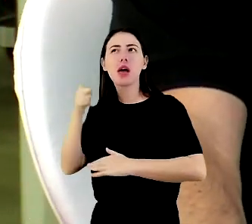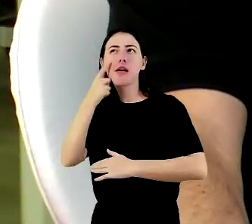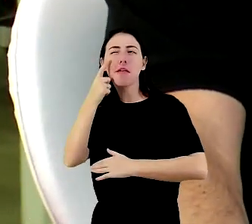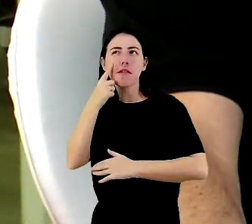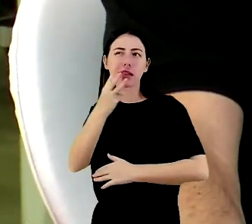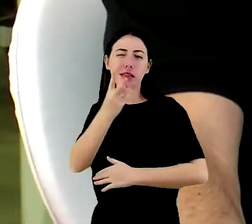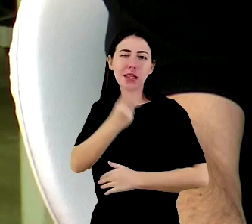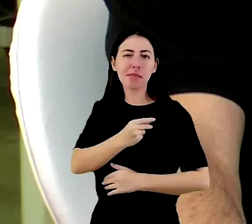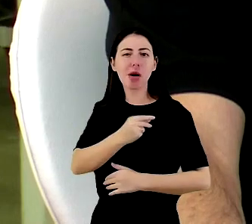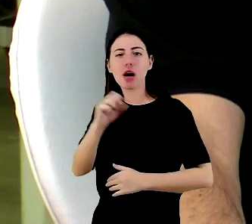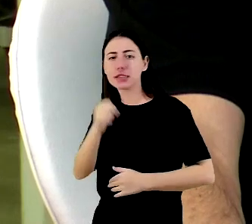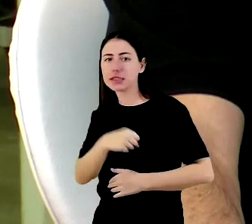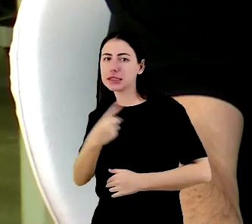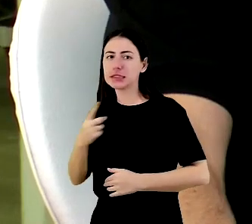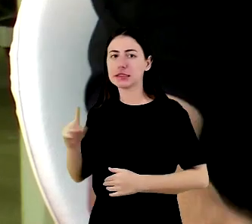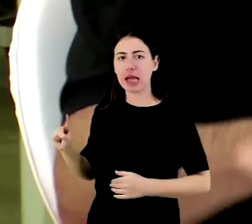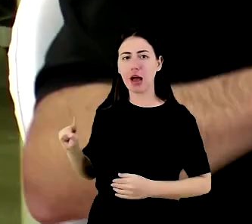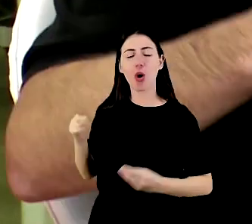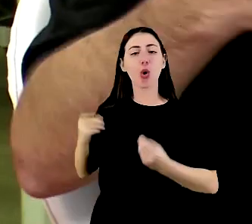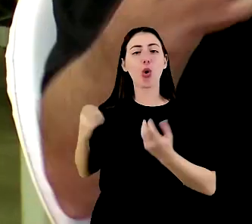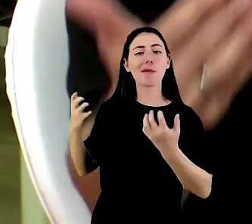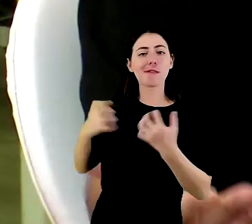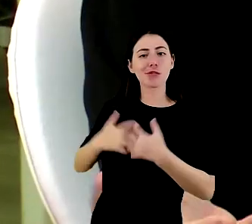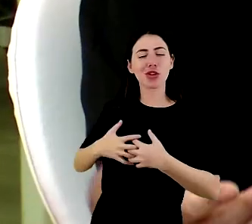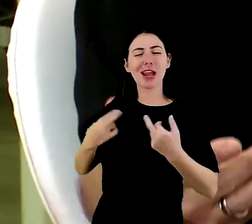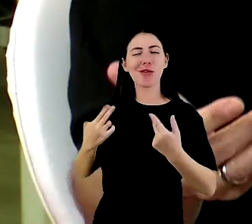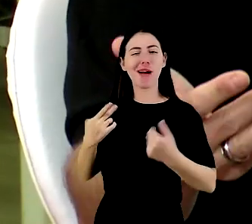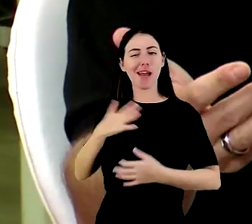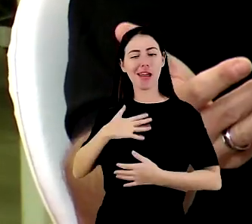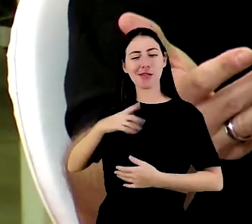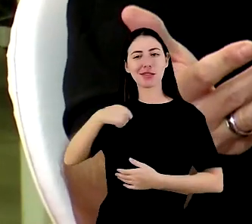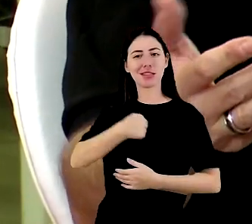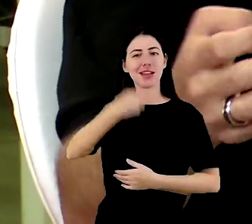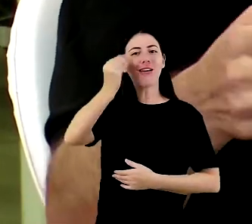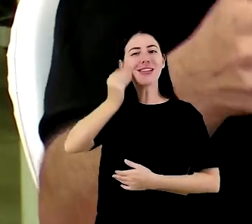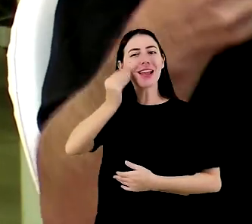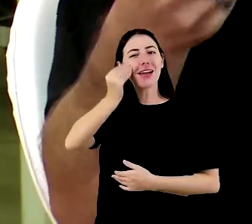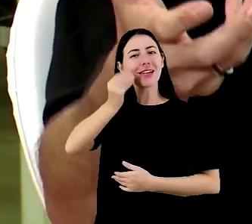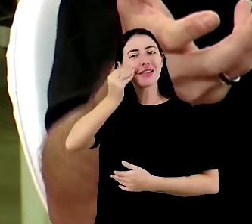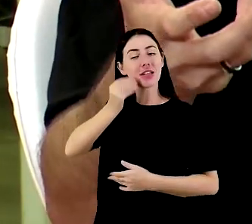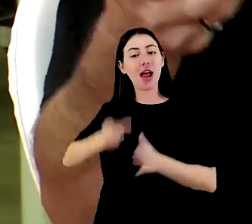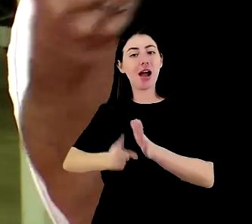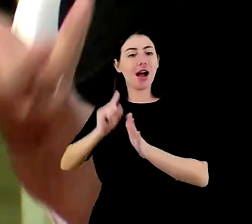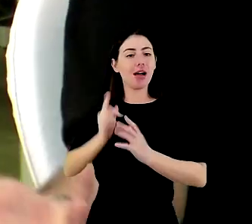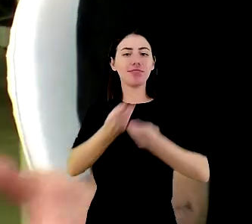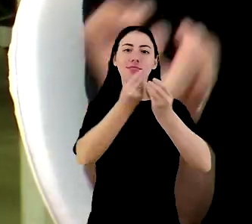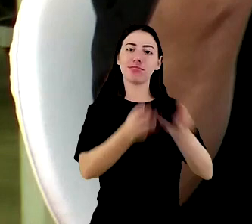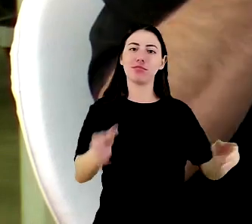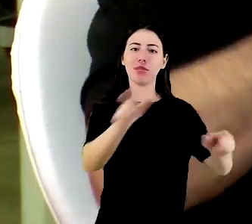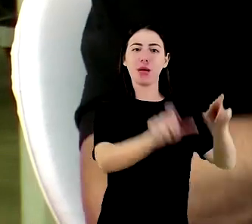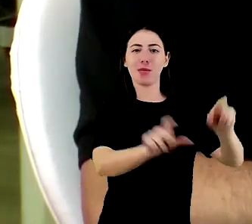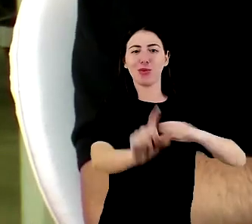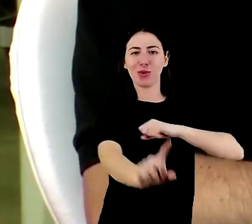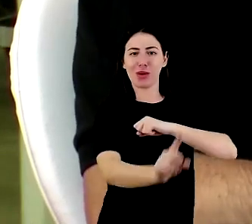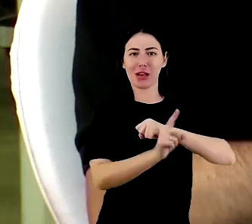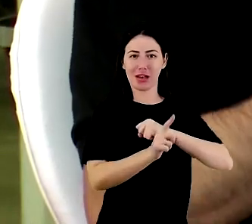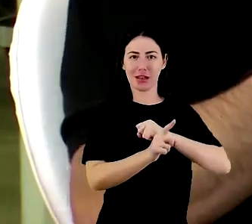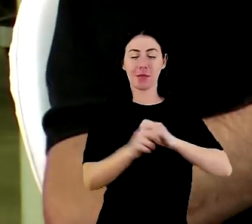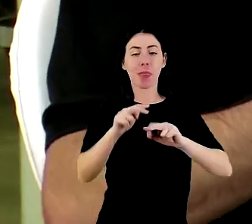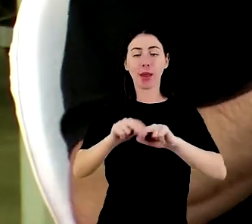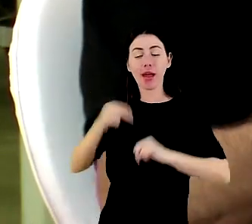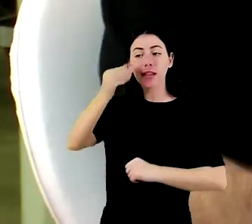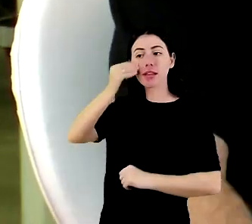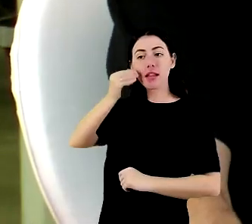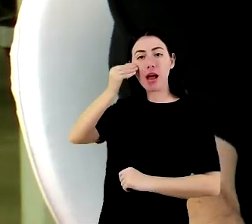Tem muita coisa boa já no mercado, muita coisa em outros segmentos que a gente pode simplesmente olhar e adaptar para o nosso segmento para